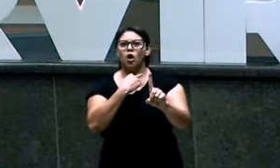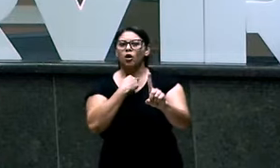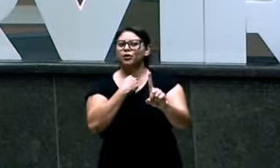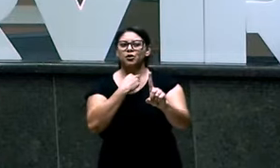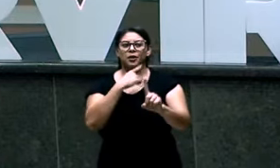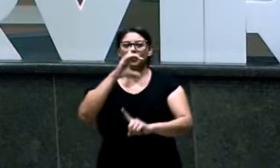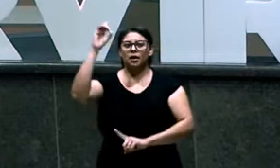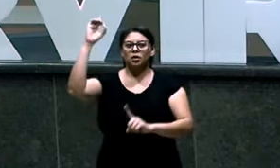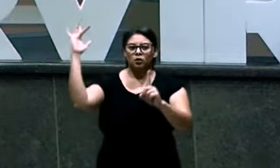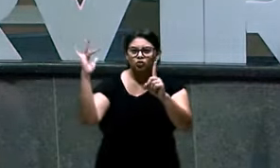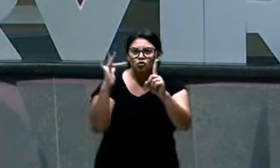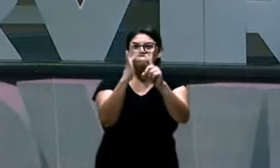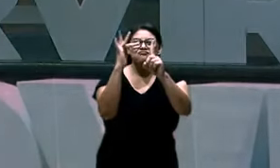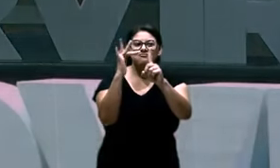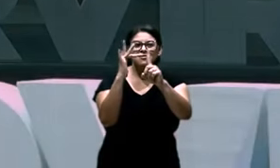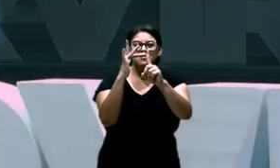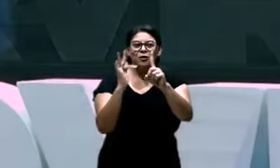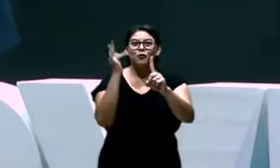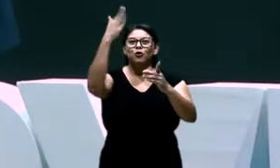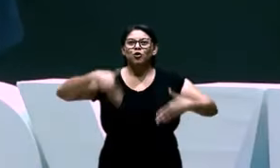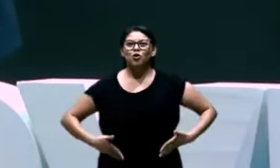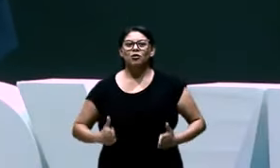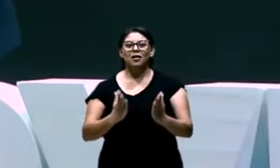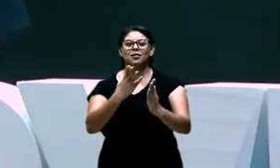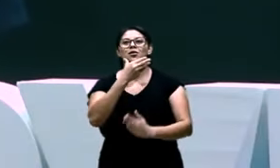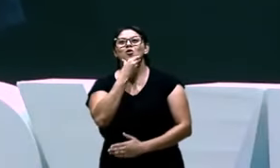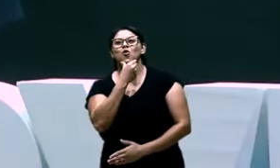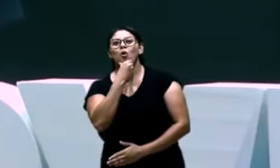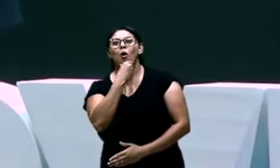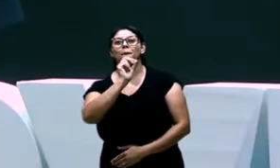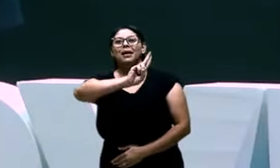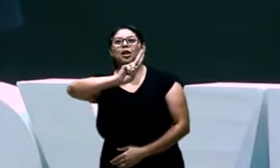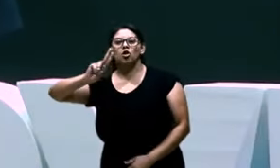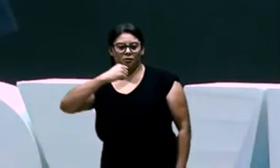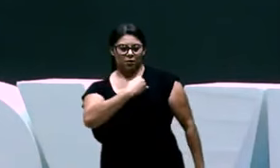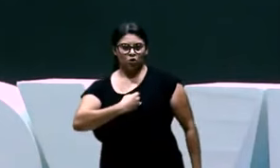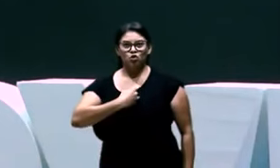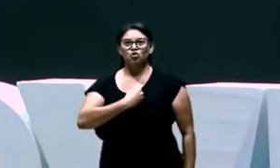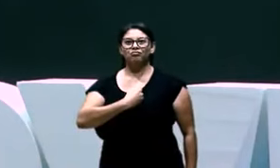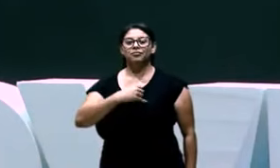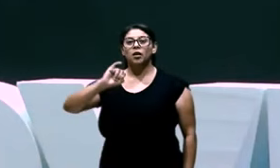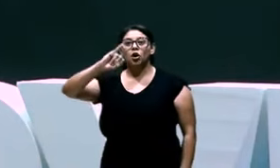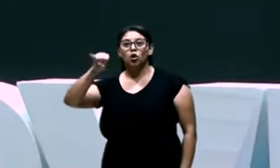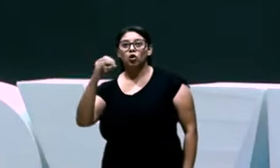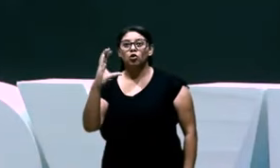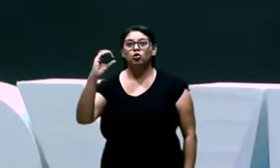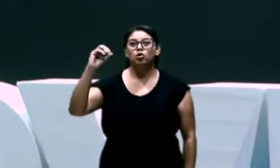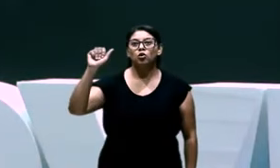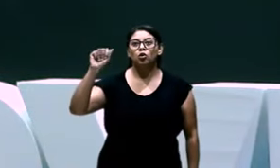história de um ventre estéril, Ele fez nascer um menino. E por quê? Porque nós cremos em um Deus que trabalha em meio